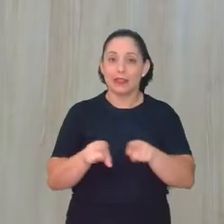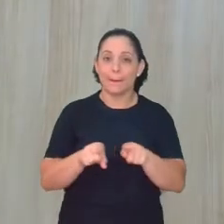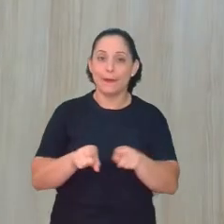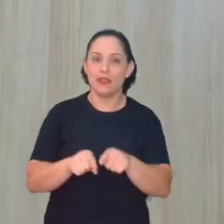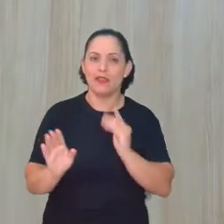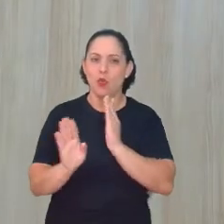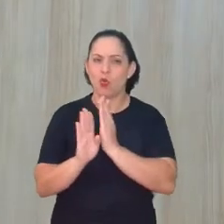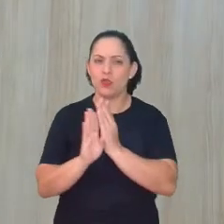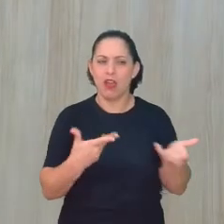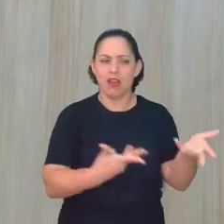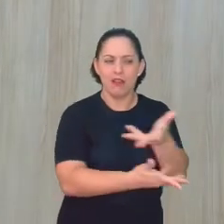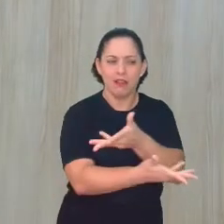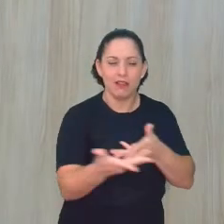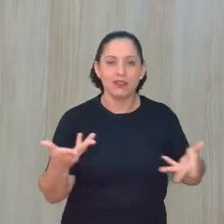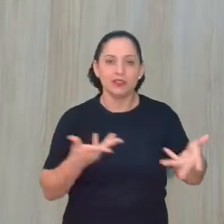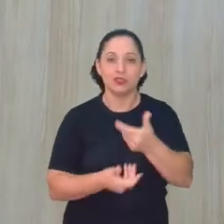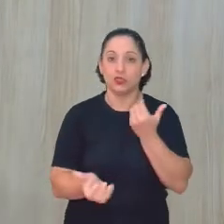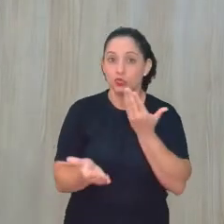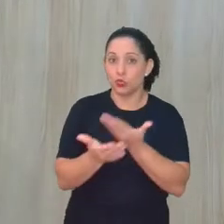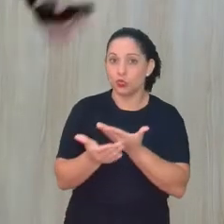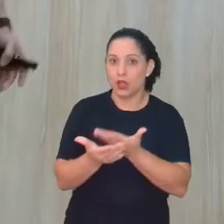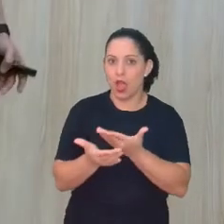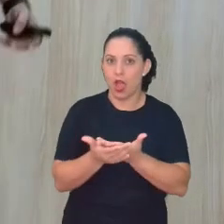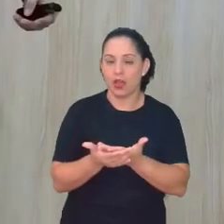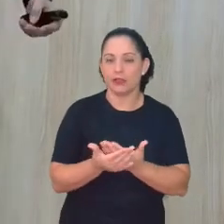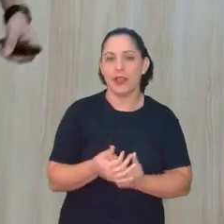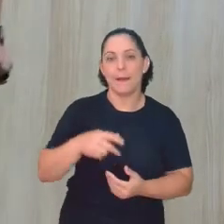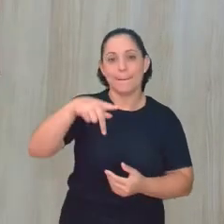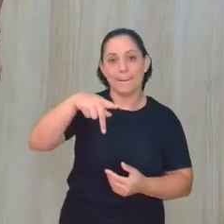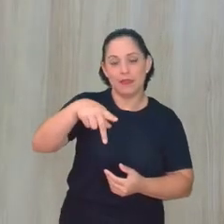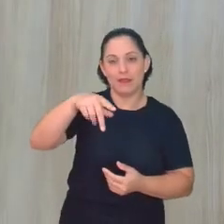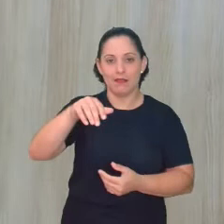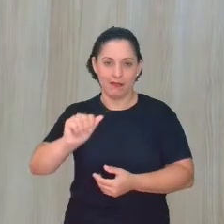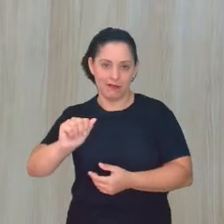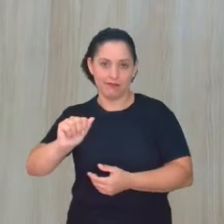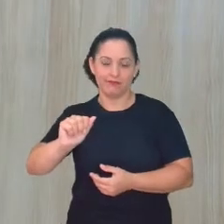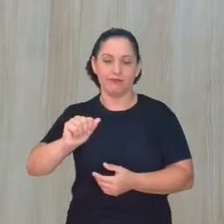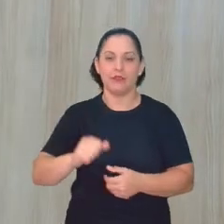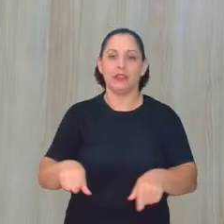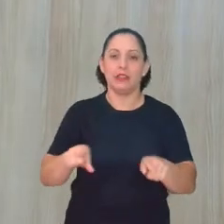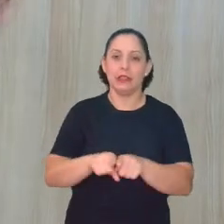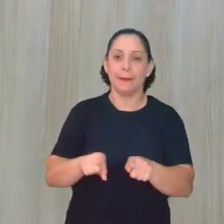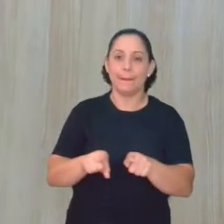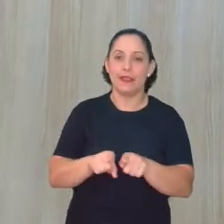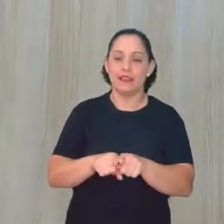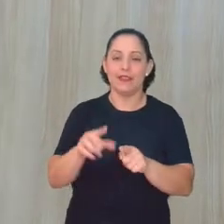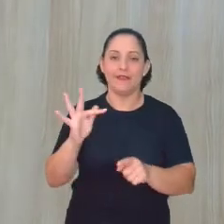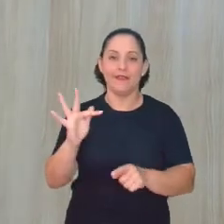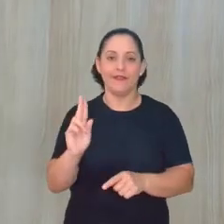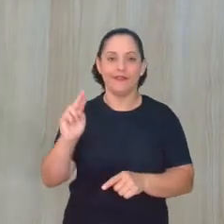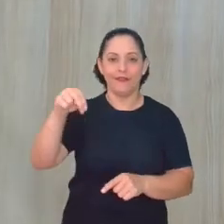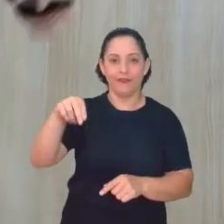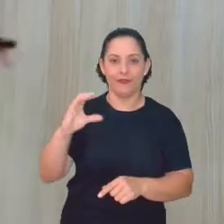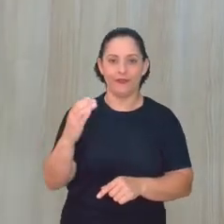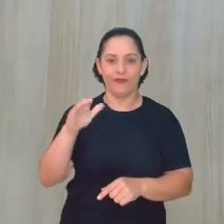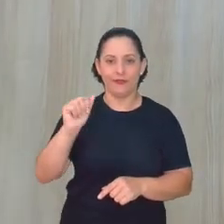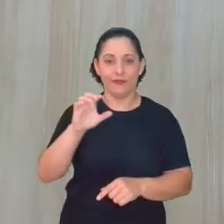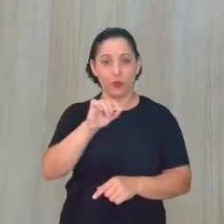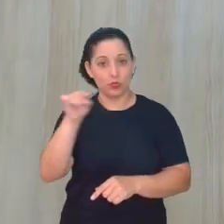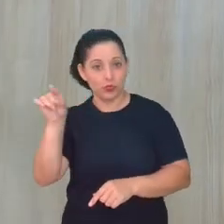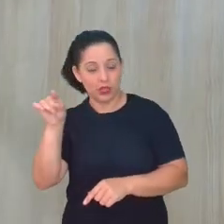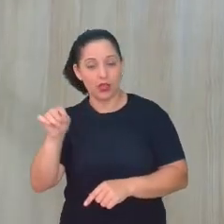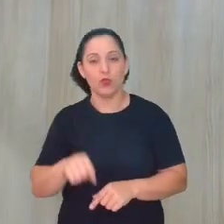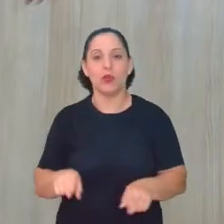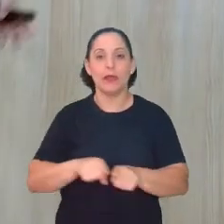professor? Depois, quando for estudar as progressões aritméticas, quando for estudar a função afim, quando for estudar a ideia